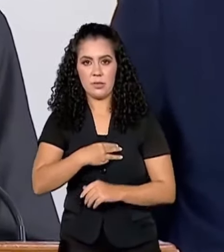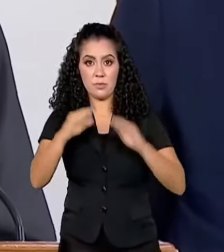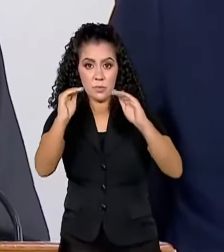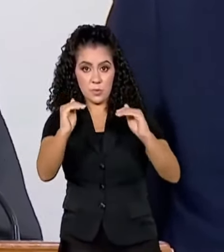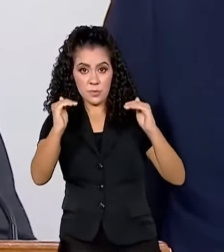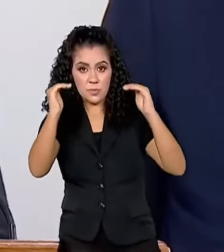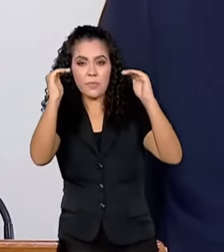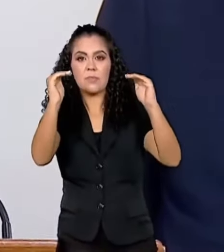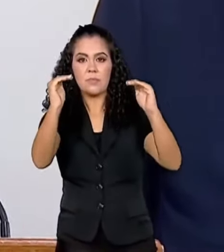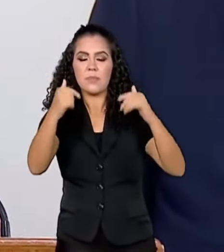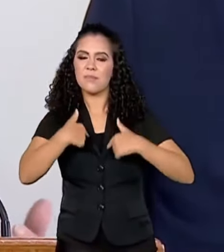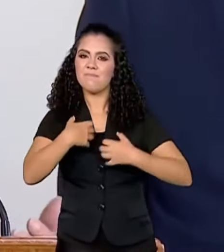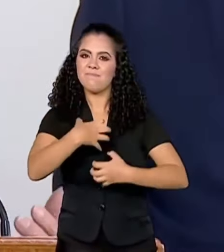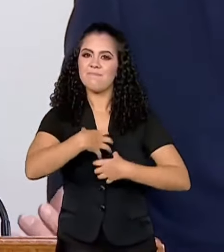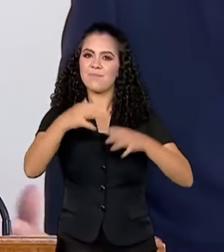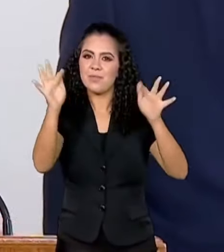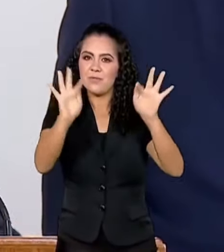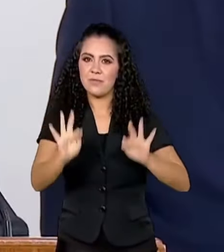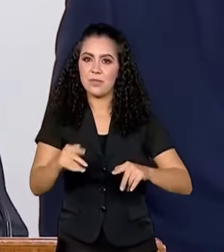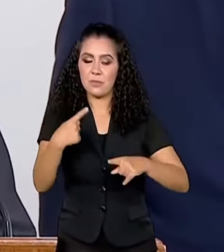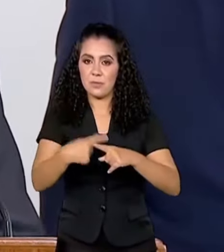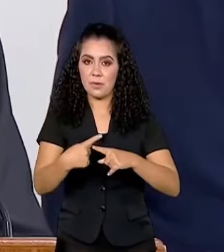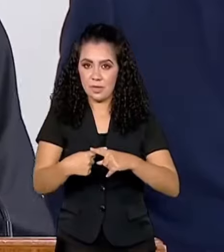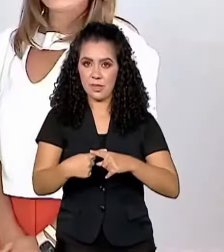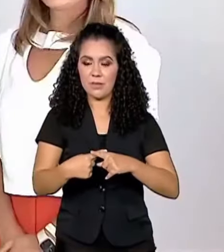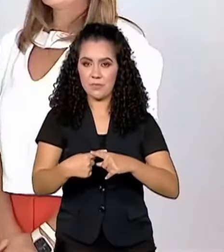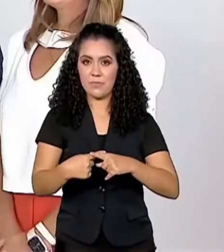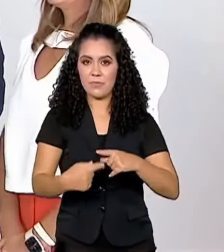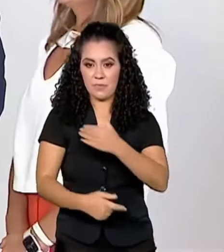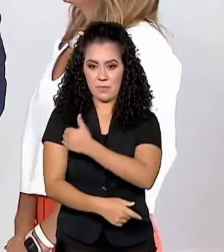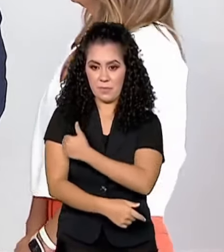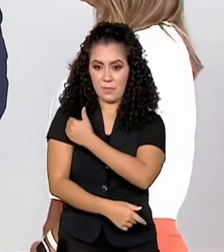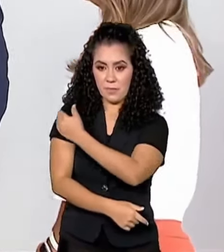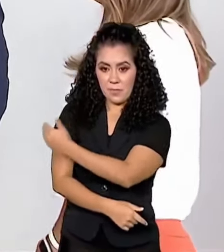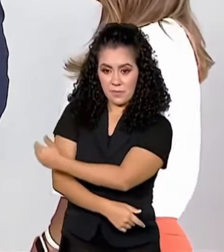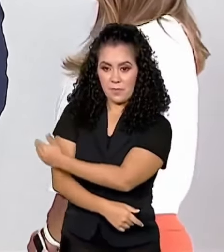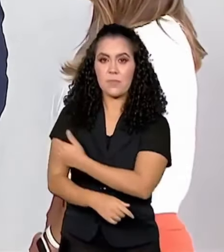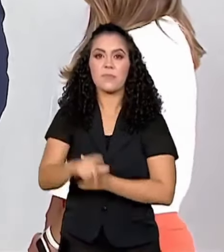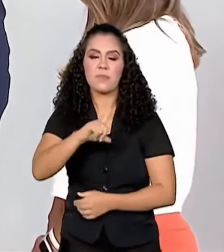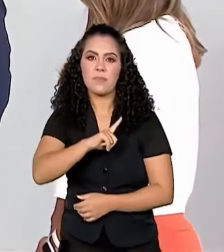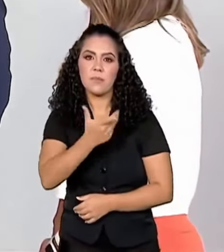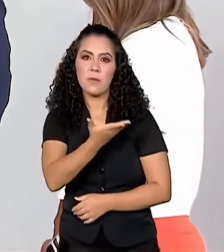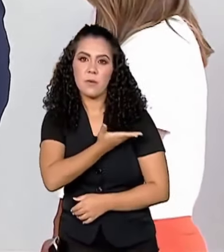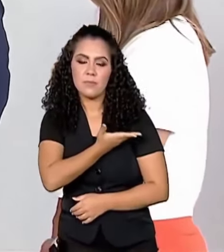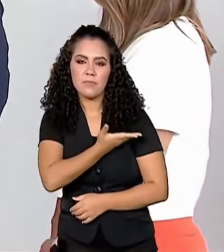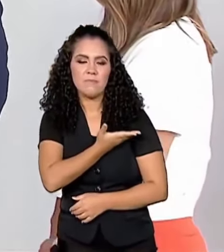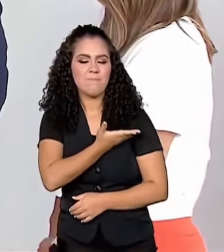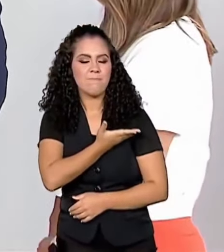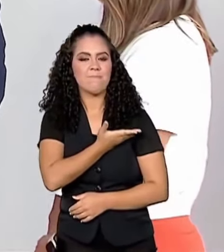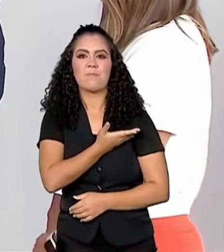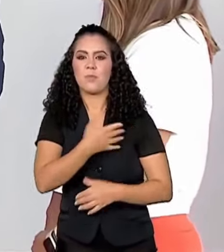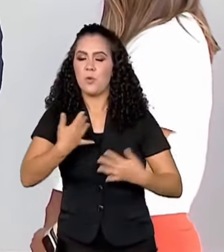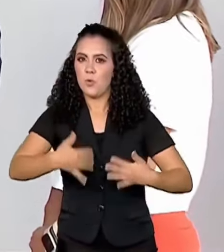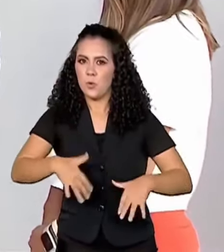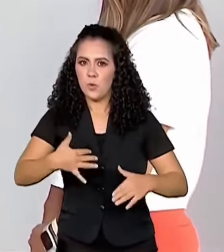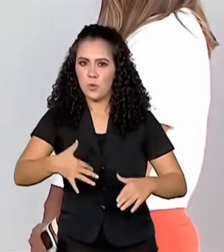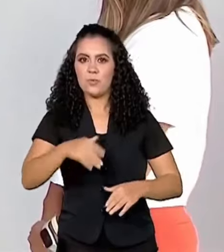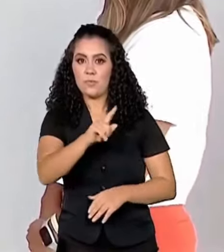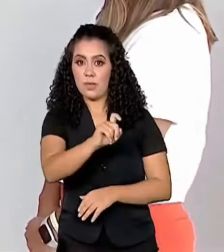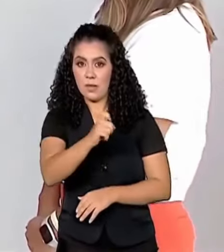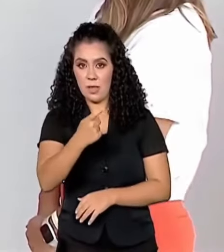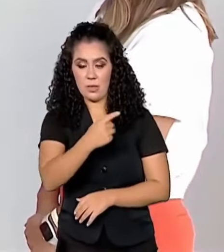feliz porque eu tenho do meu lado esquerdo um um companheiro que foi um extraordinário ministro da